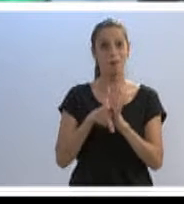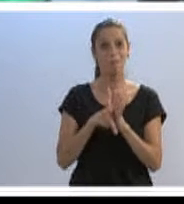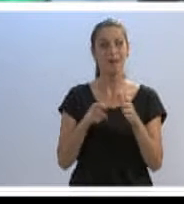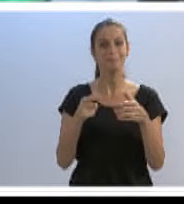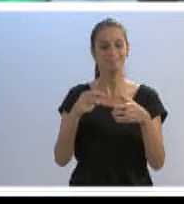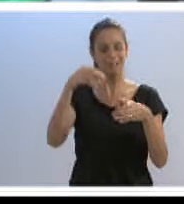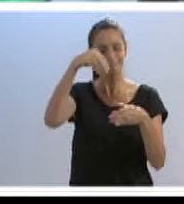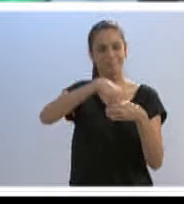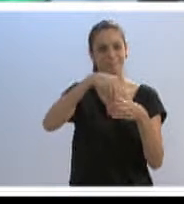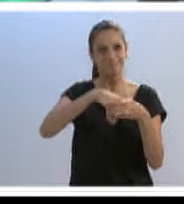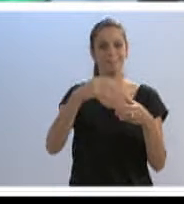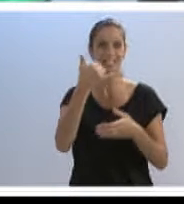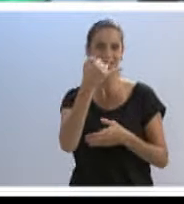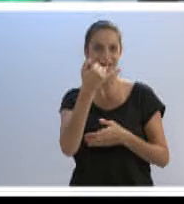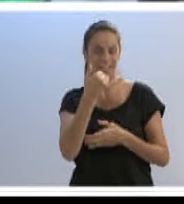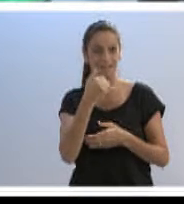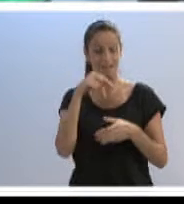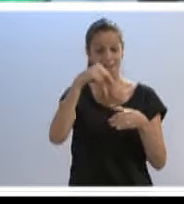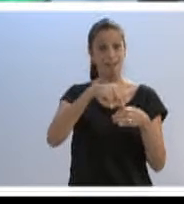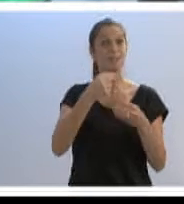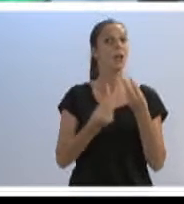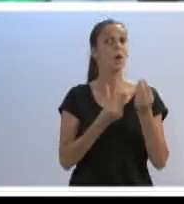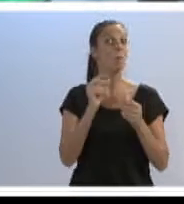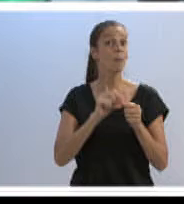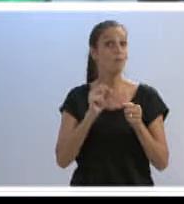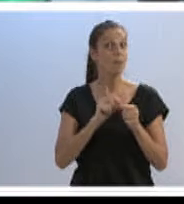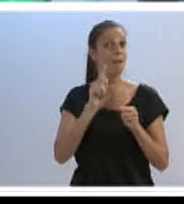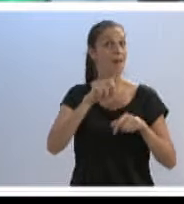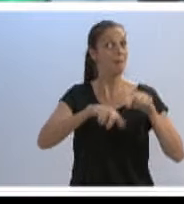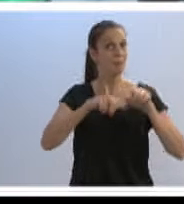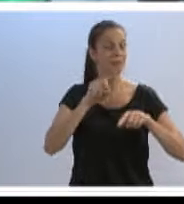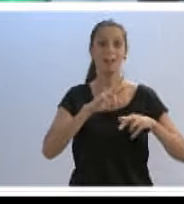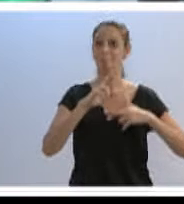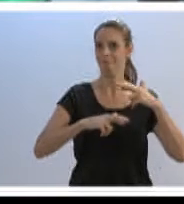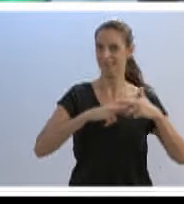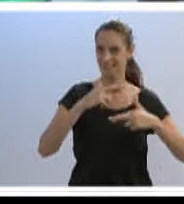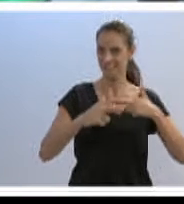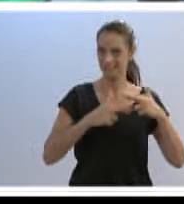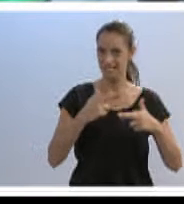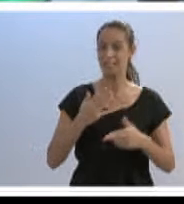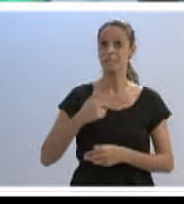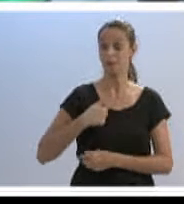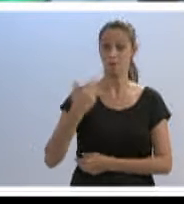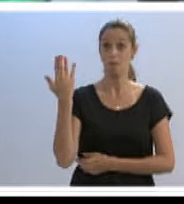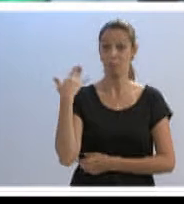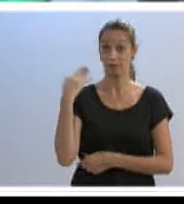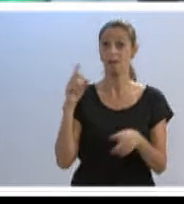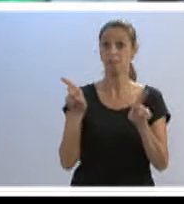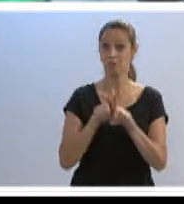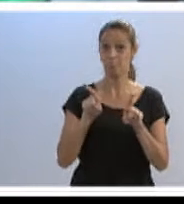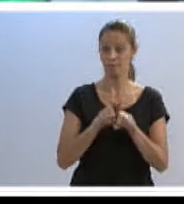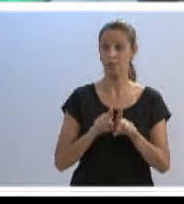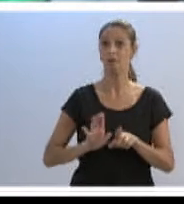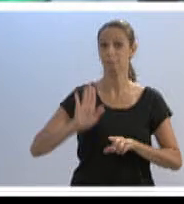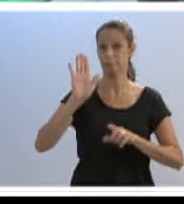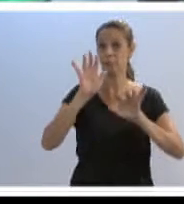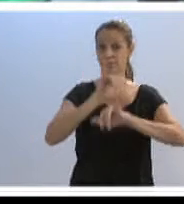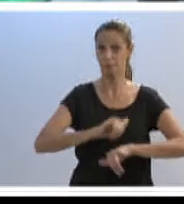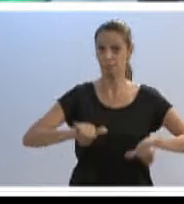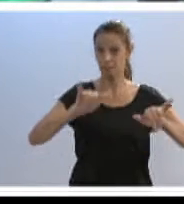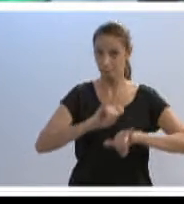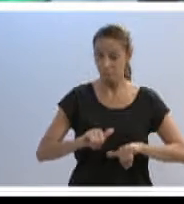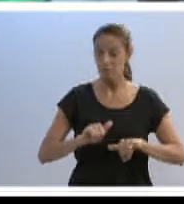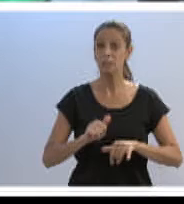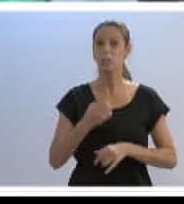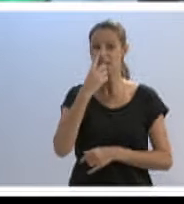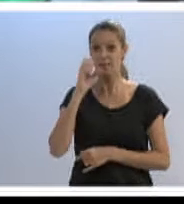gente recebeu de material reciclado. Todo mundo sabe que eu aproveitei, inclusive, os meus materiais de campanha eleitoral e nós transformamos, na verdade, em